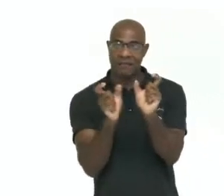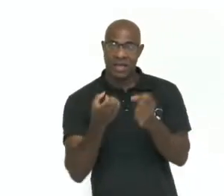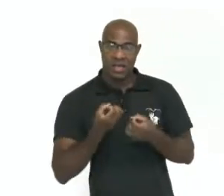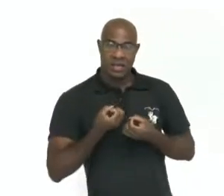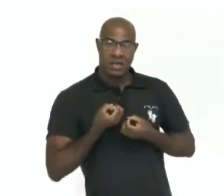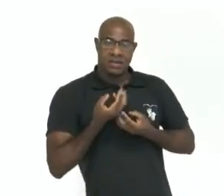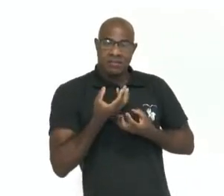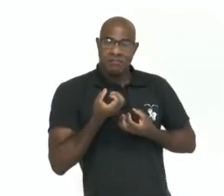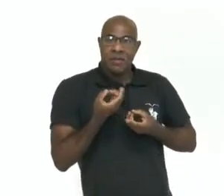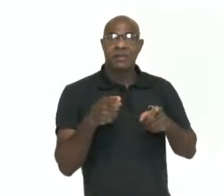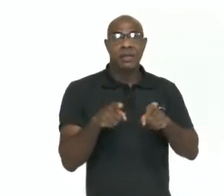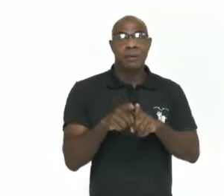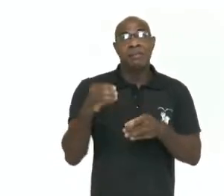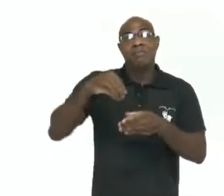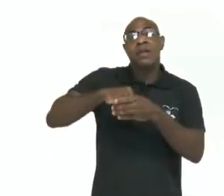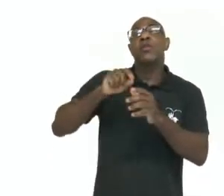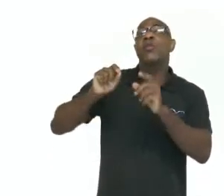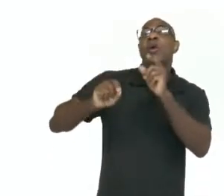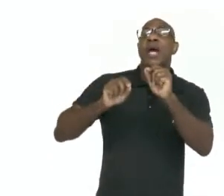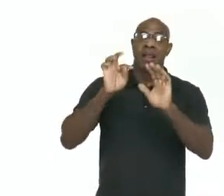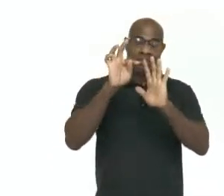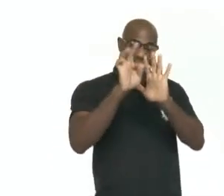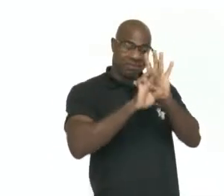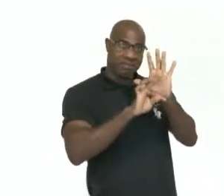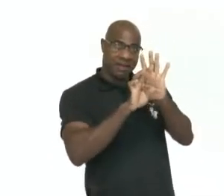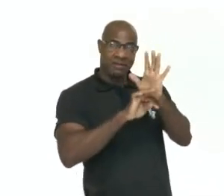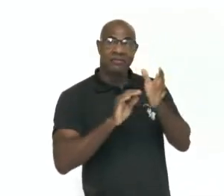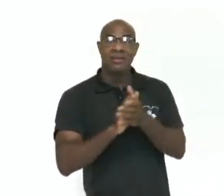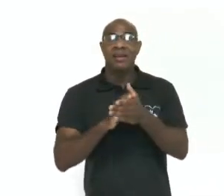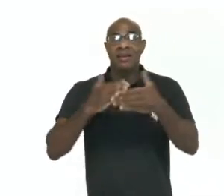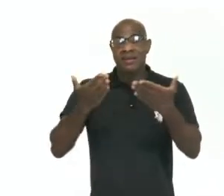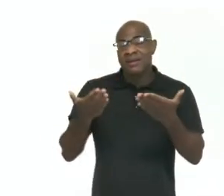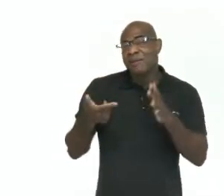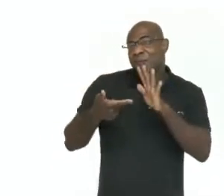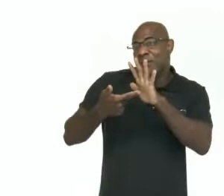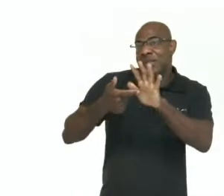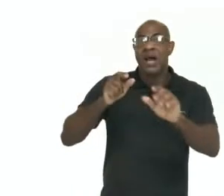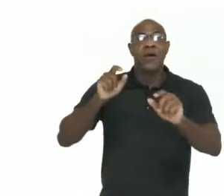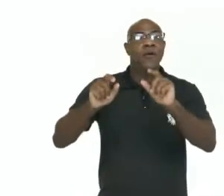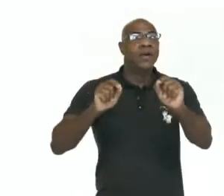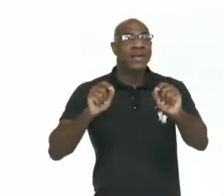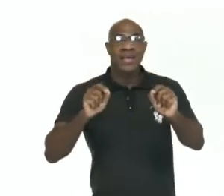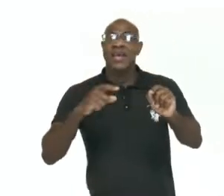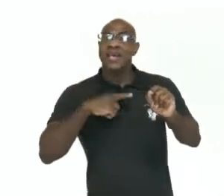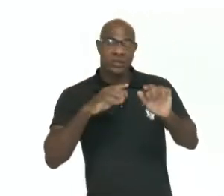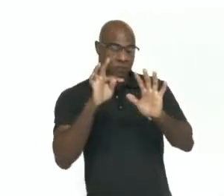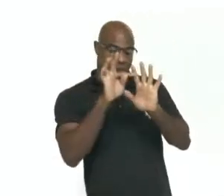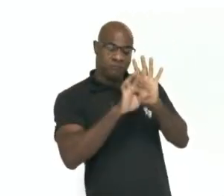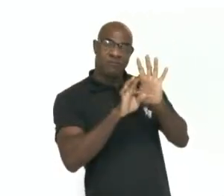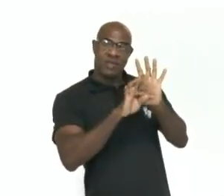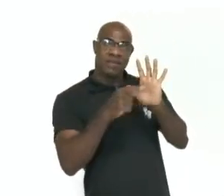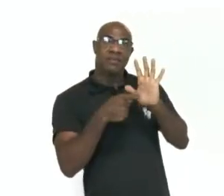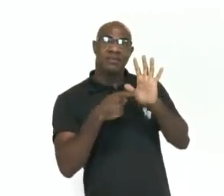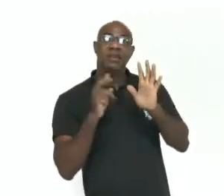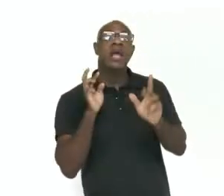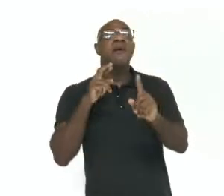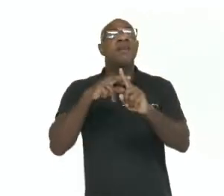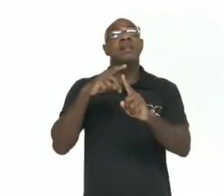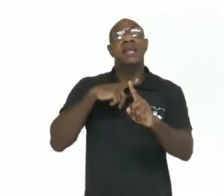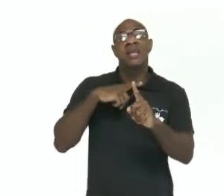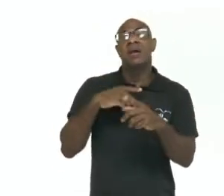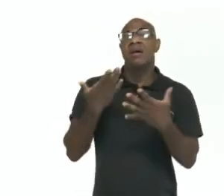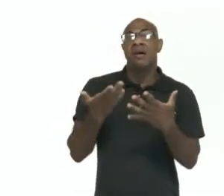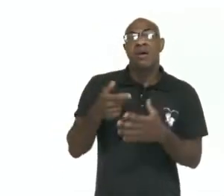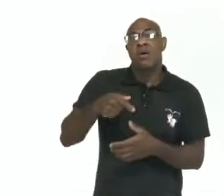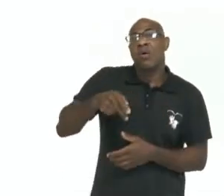expressões dentro de um texto, permitindo que o leitor identifique os termos aos quais se referem. O termo que indica a que, ou o que,